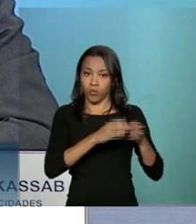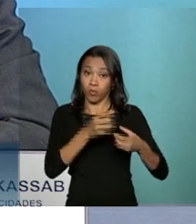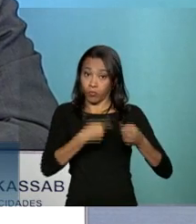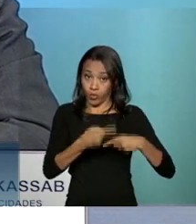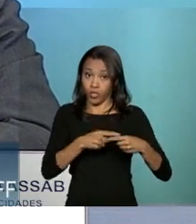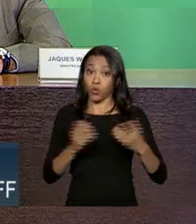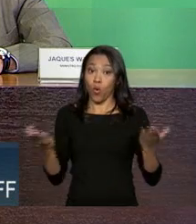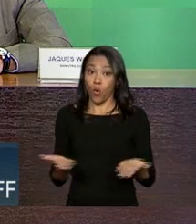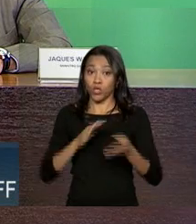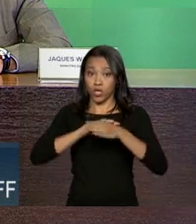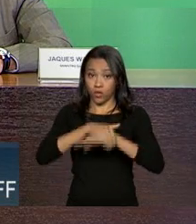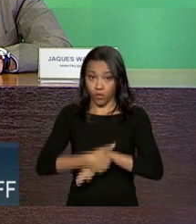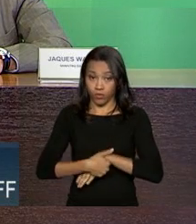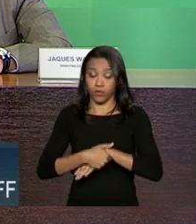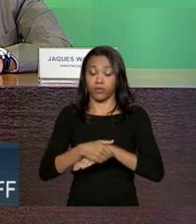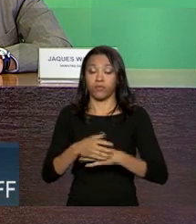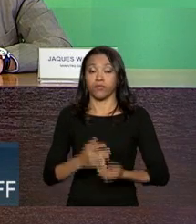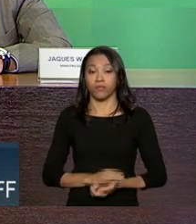Alvorada.